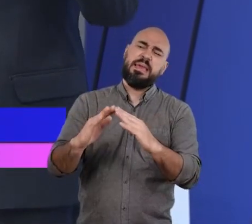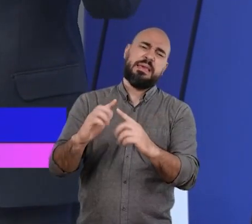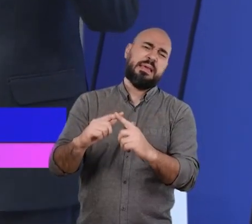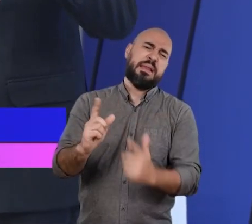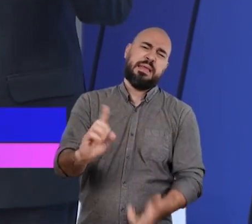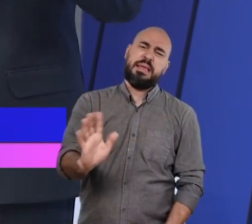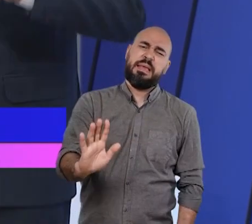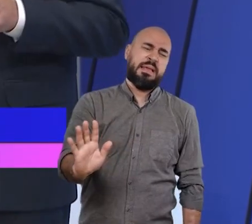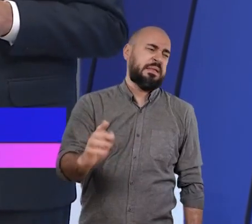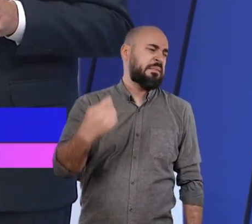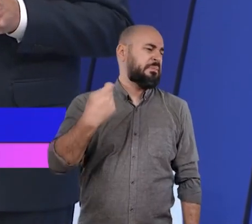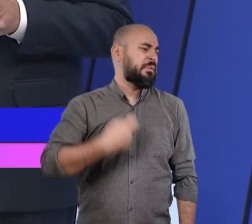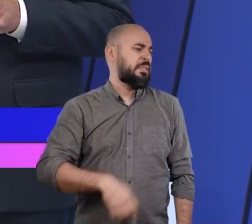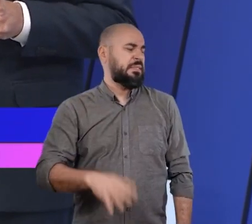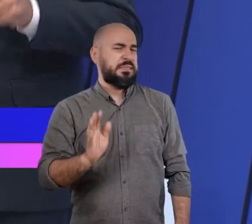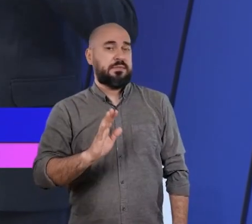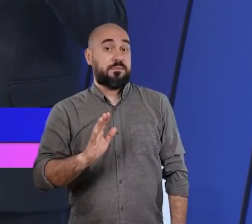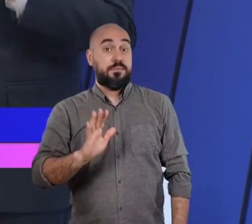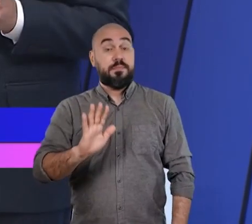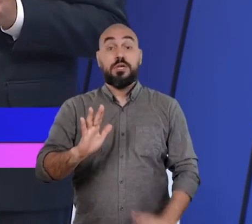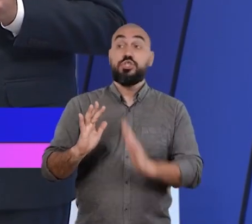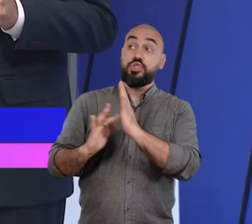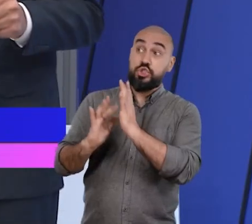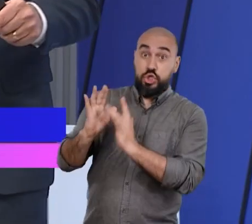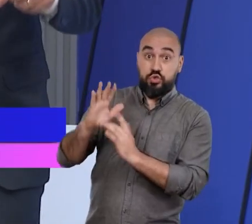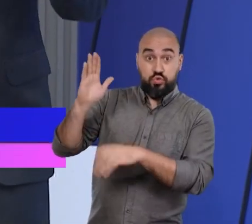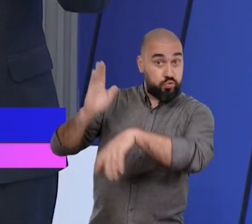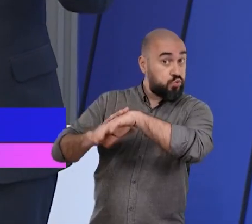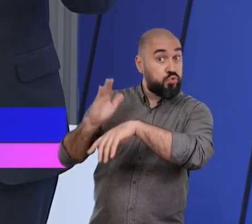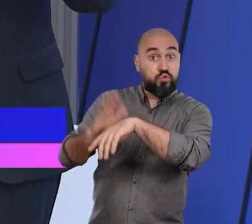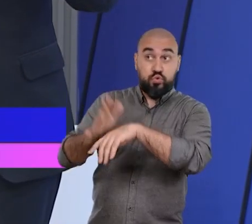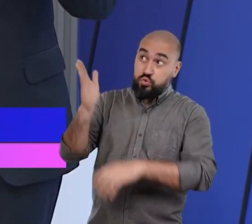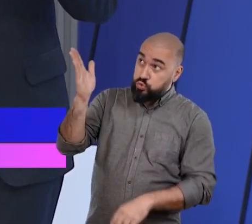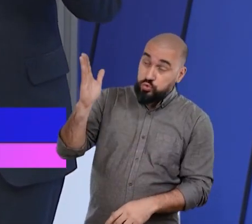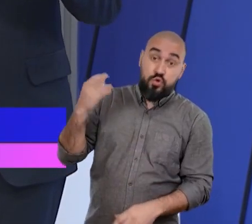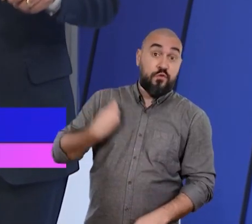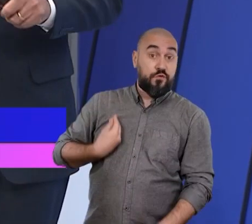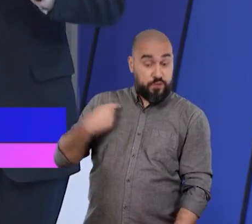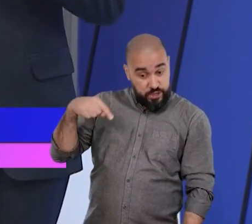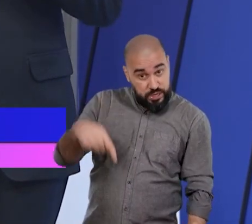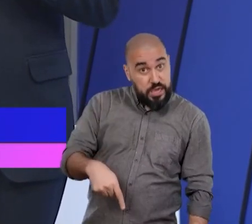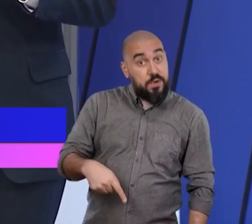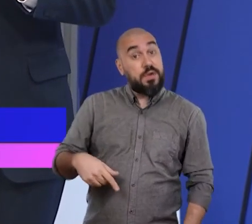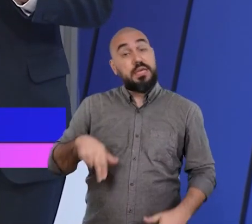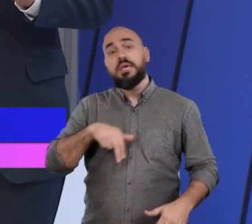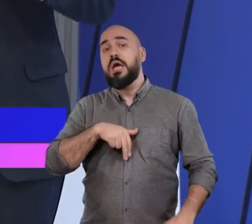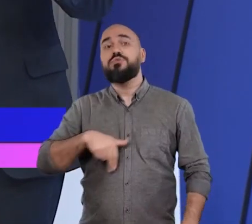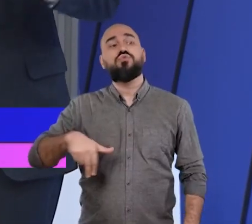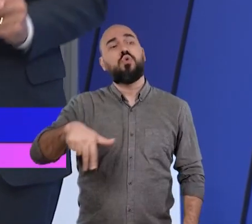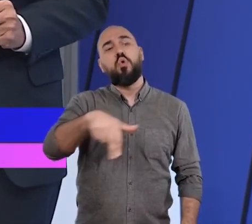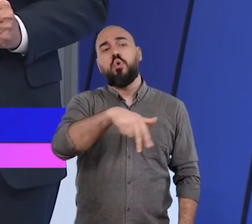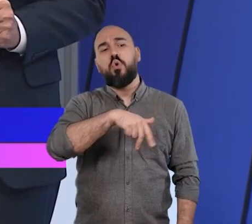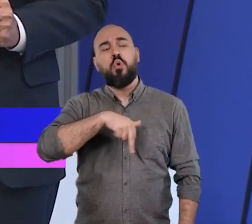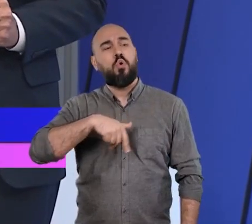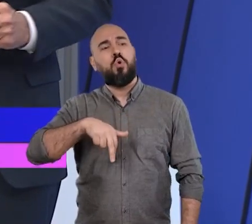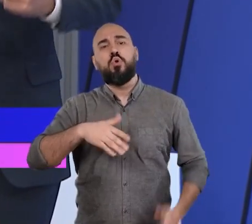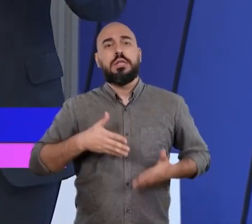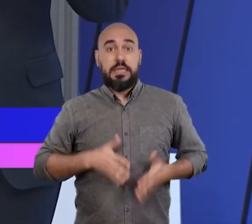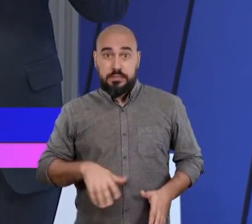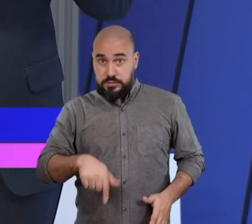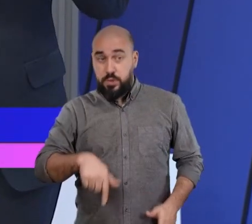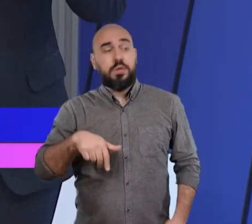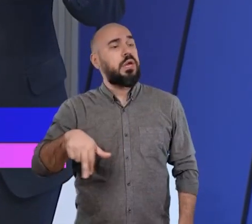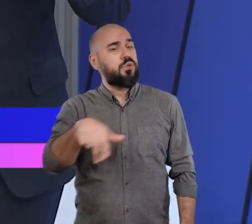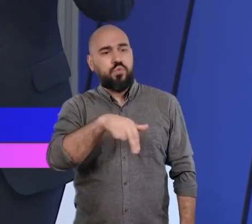mas aquele que me salvou, Jesus Cristo, aquele que esteve na terra e andou entre nós, disse